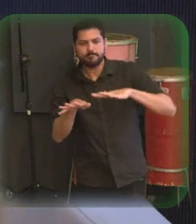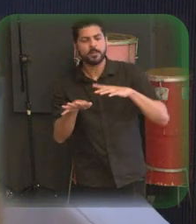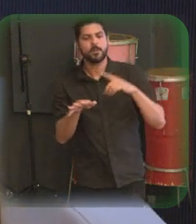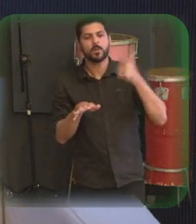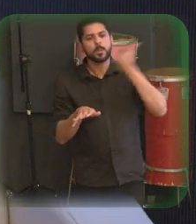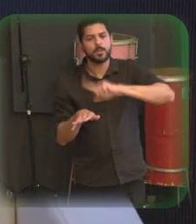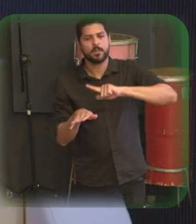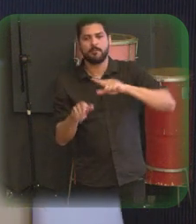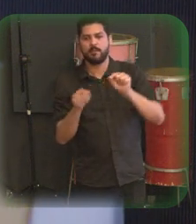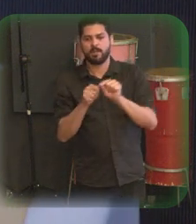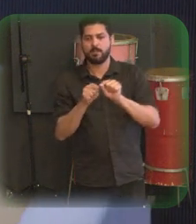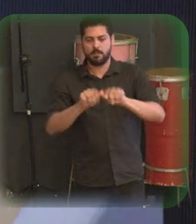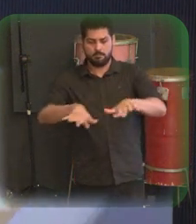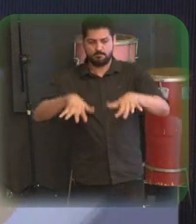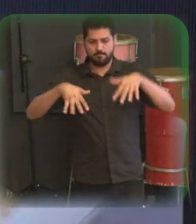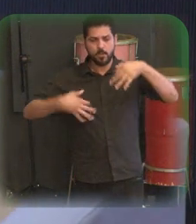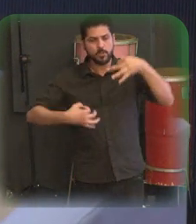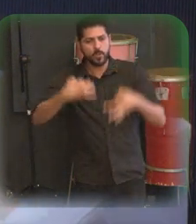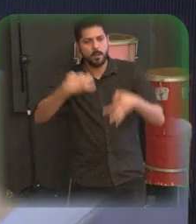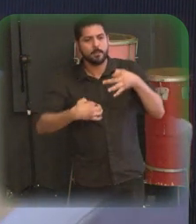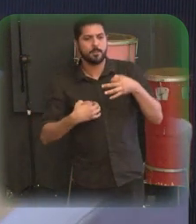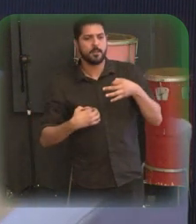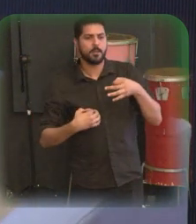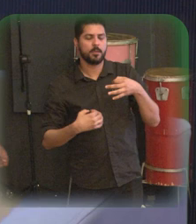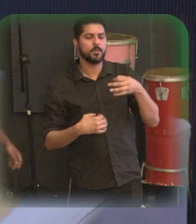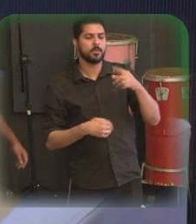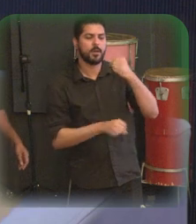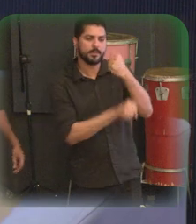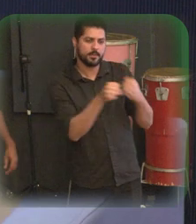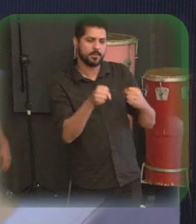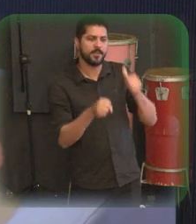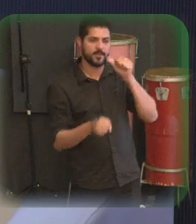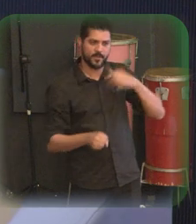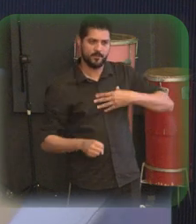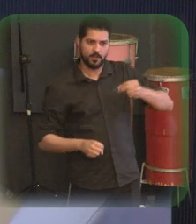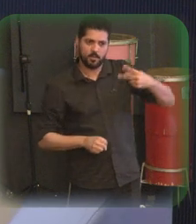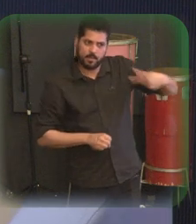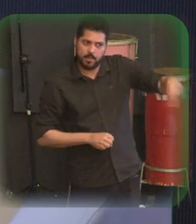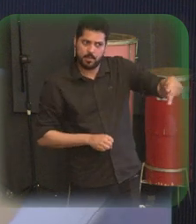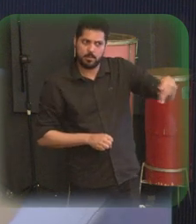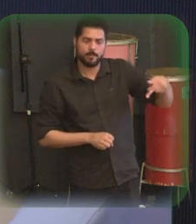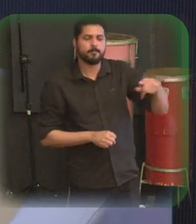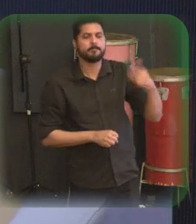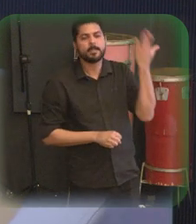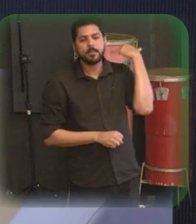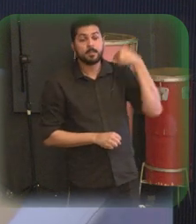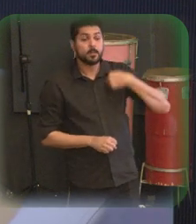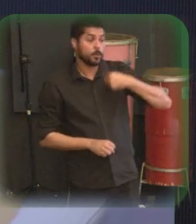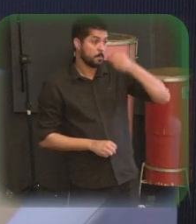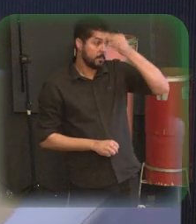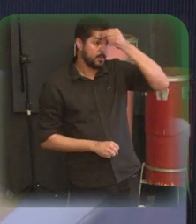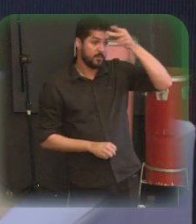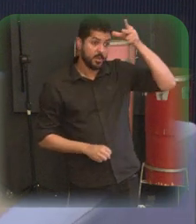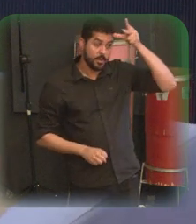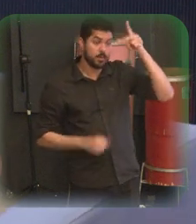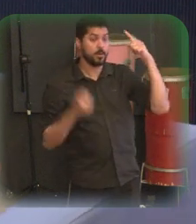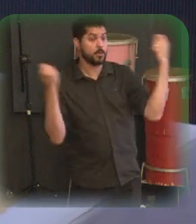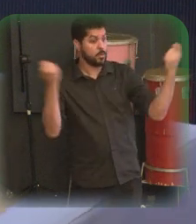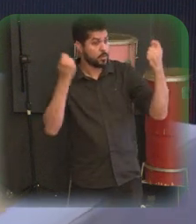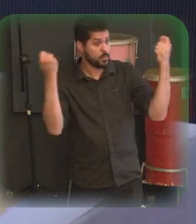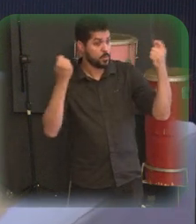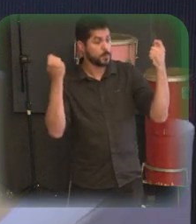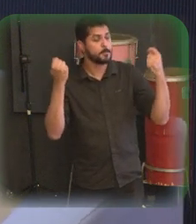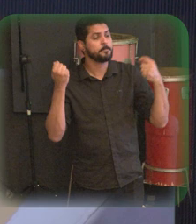dela. E eu era prefeita de Caruaru e recebi Lucinha, que eu não conhecia, a não ser